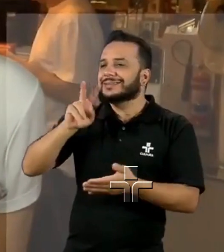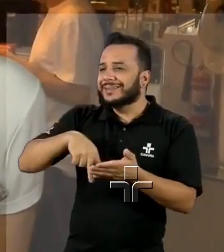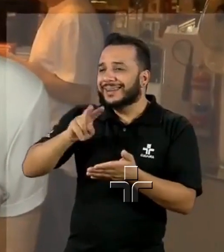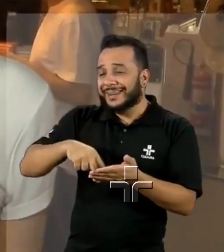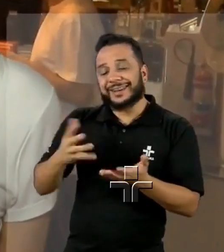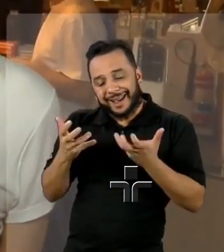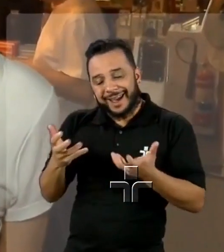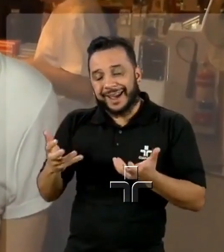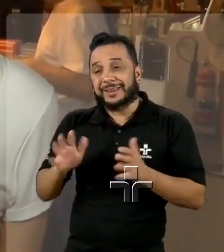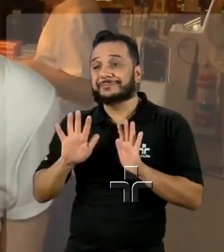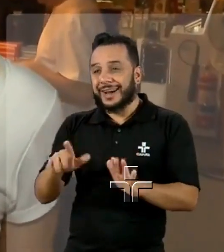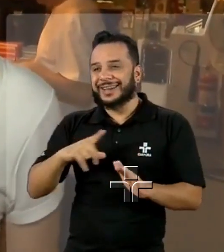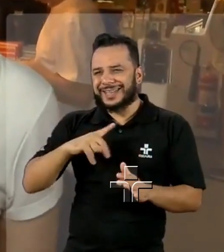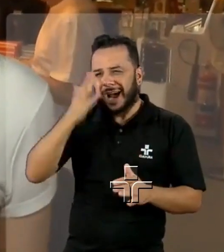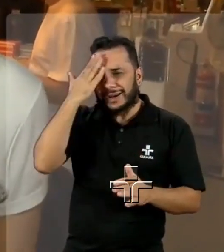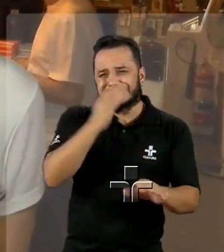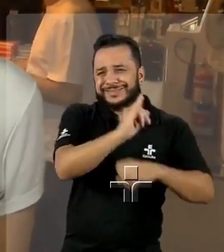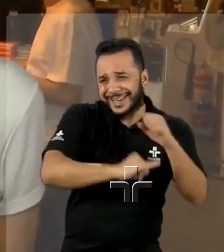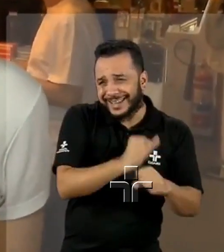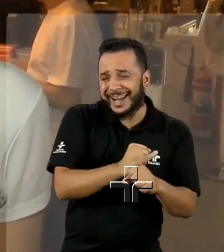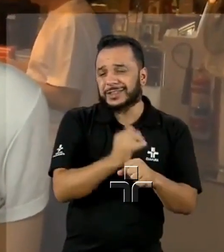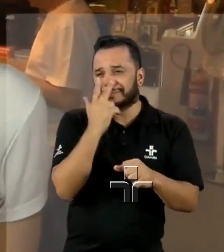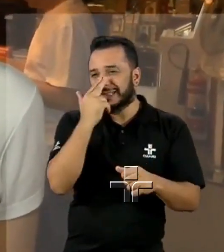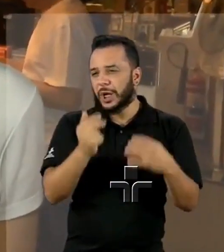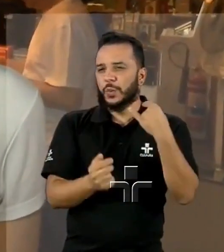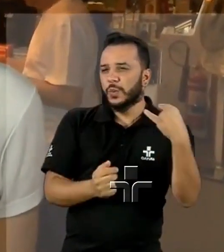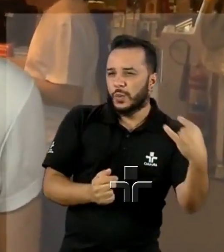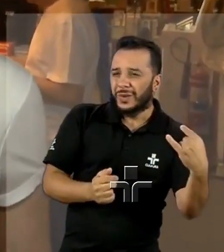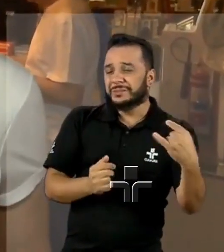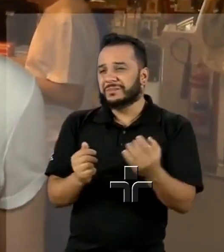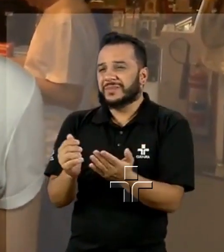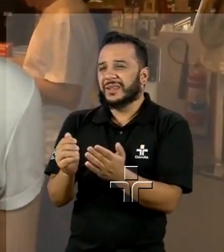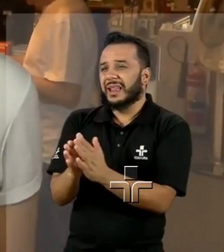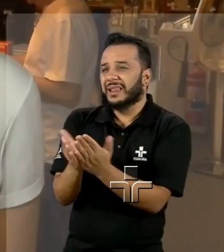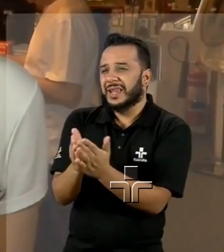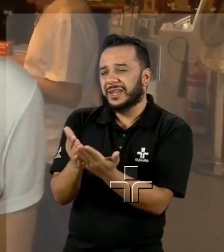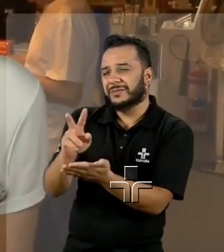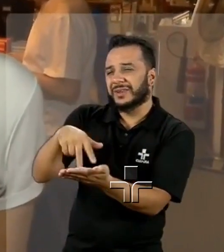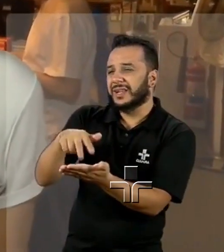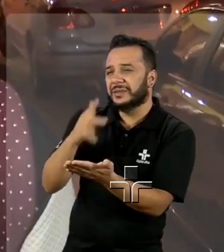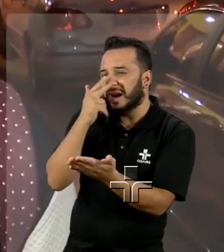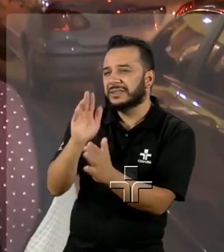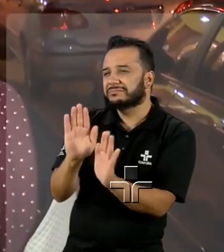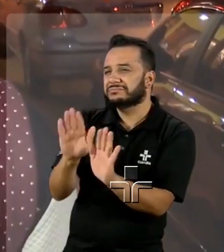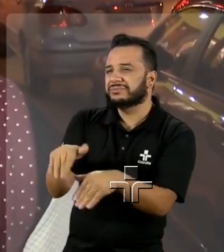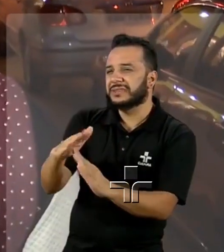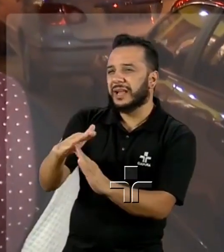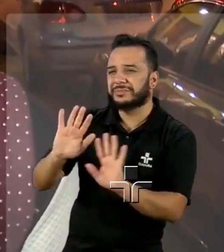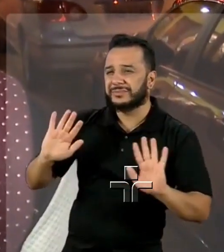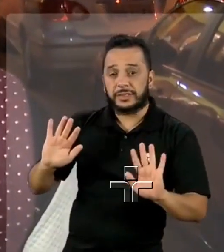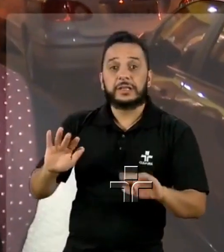coisa das mídias, eu deixei de ler o que eu lia antes. Principalmente